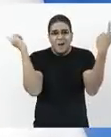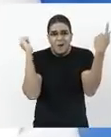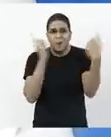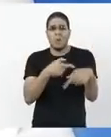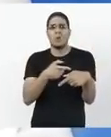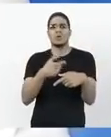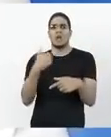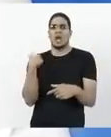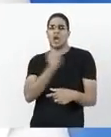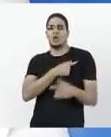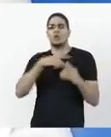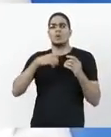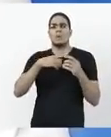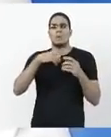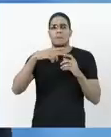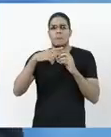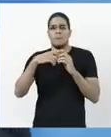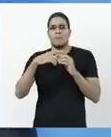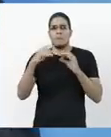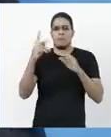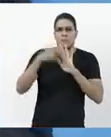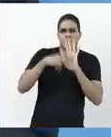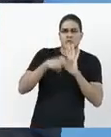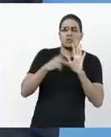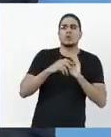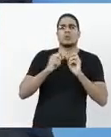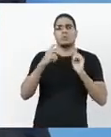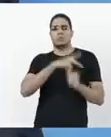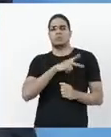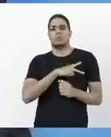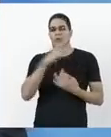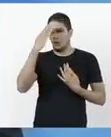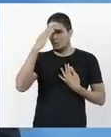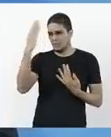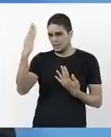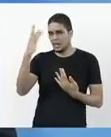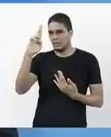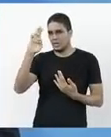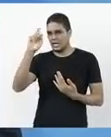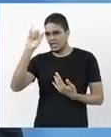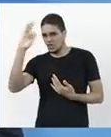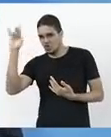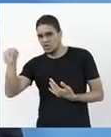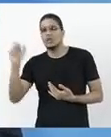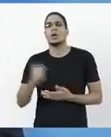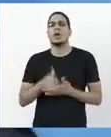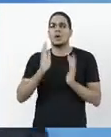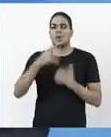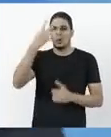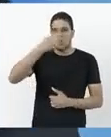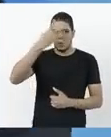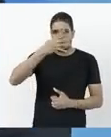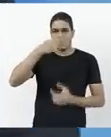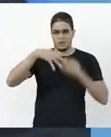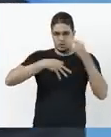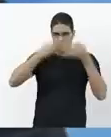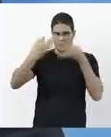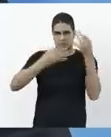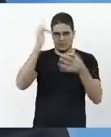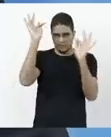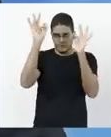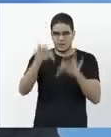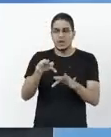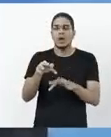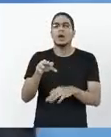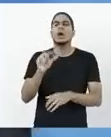democracia do meu país, do meu estado. Obrigado, candidata Regina Barata. A quarta candidata a fazer as considerações finais é